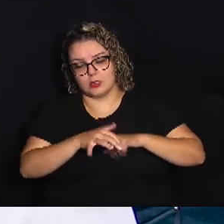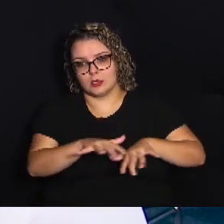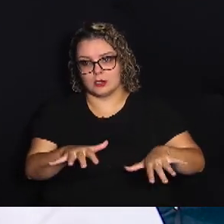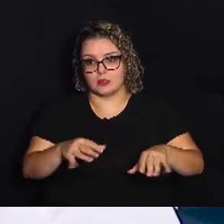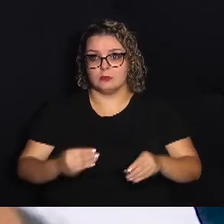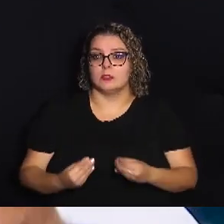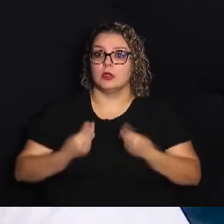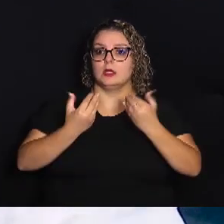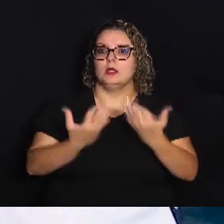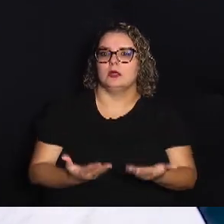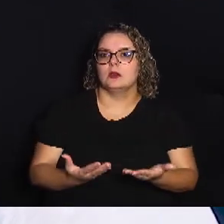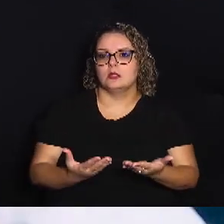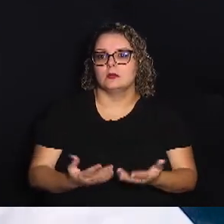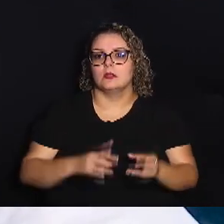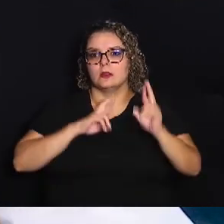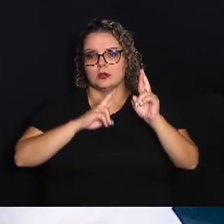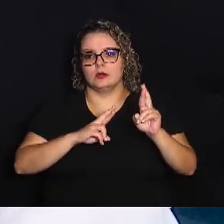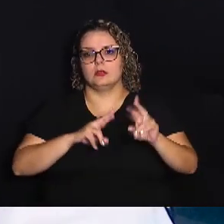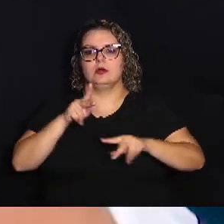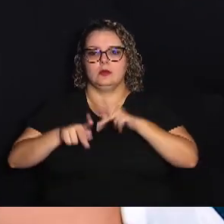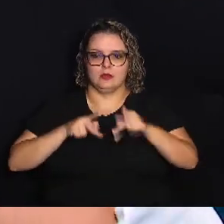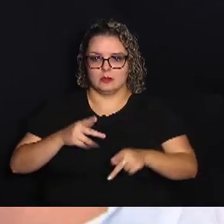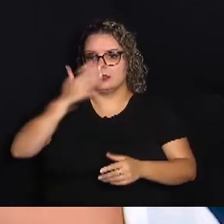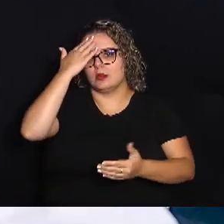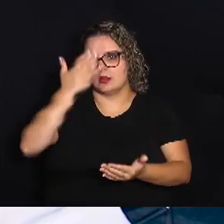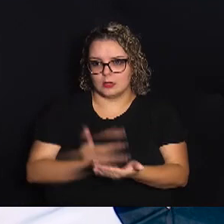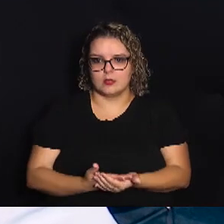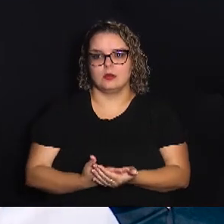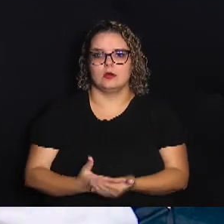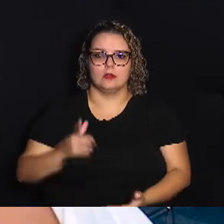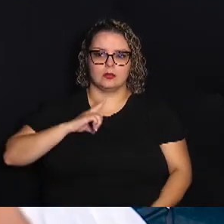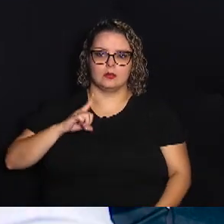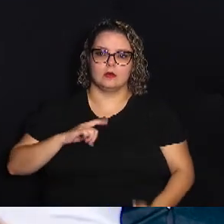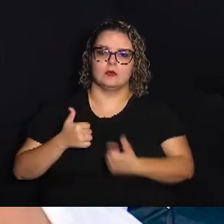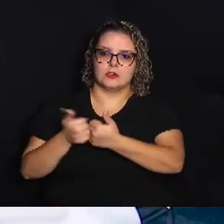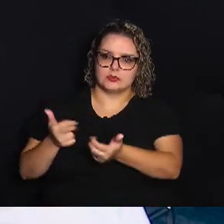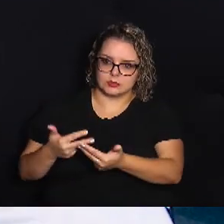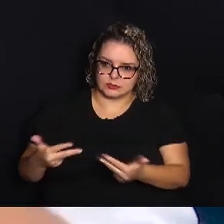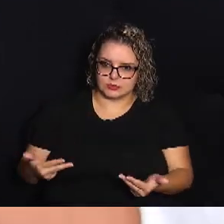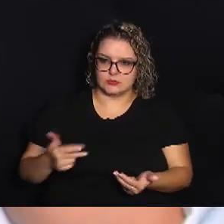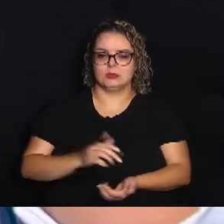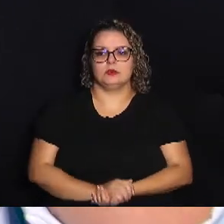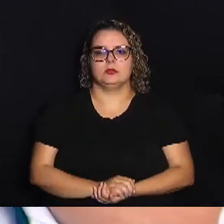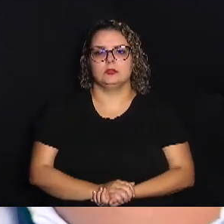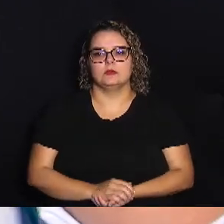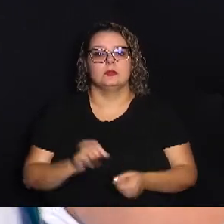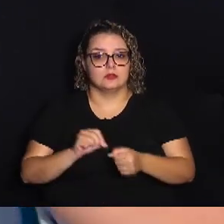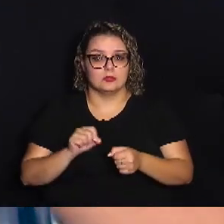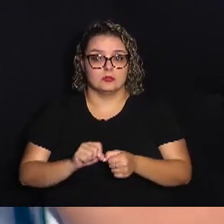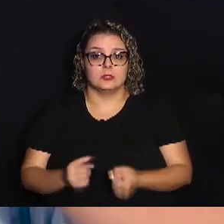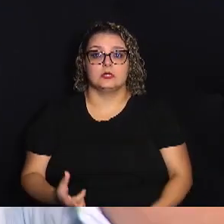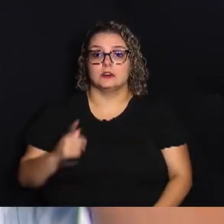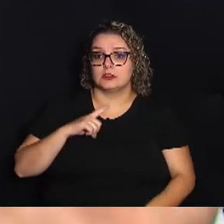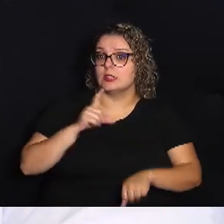pandemia mas mas essa entrega vai dar a esperança de que a população acredite que vai ter um transporte que vai vai